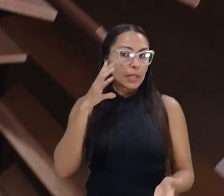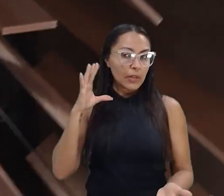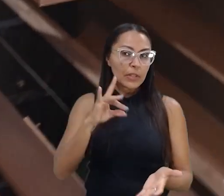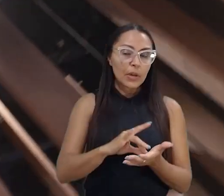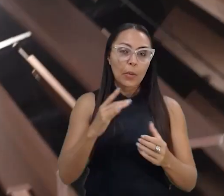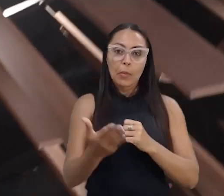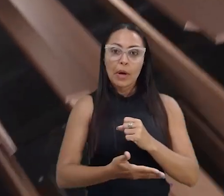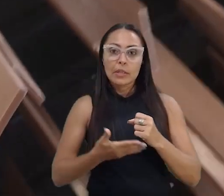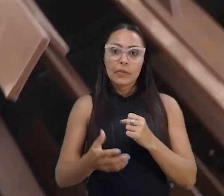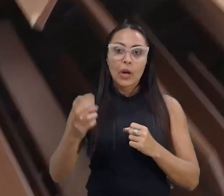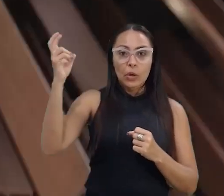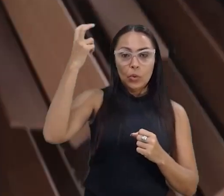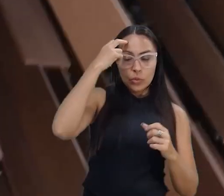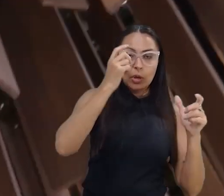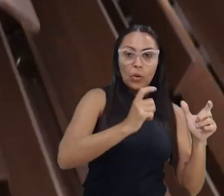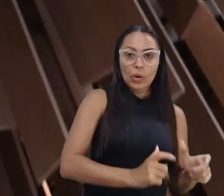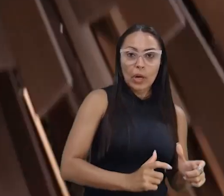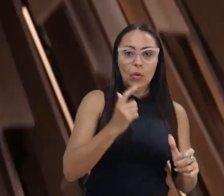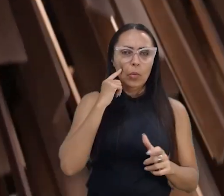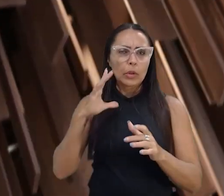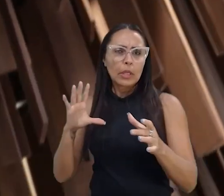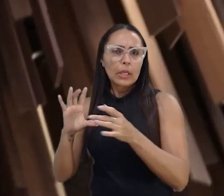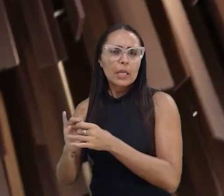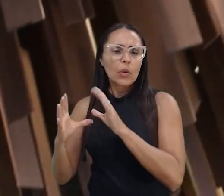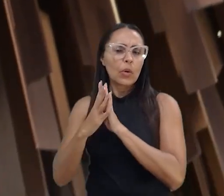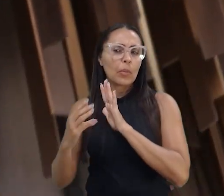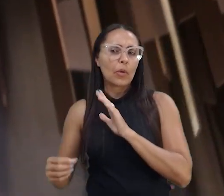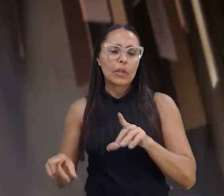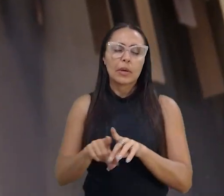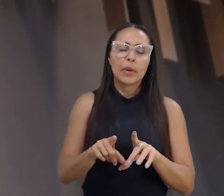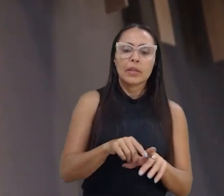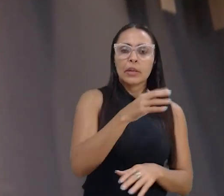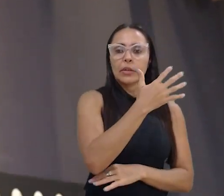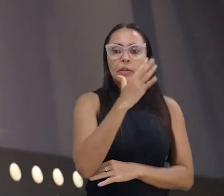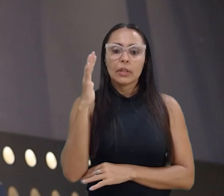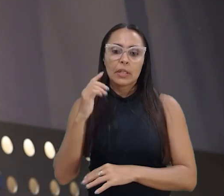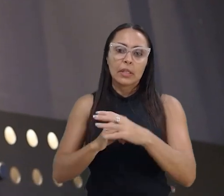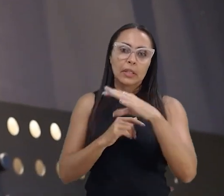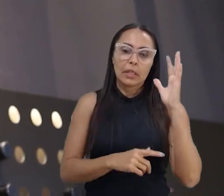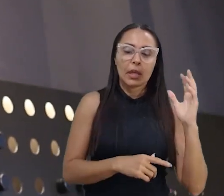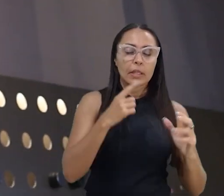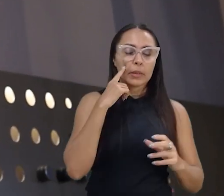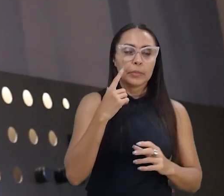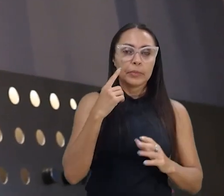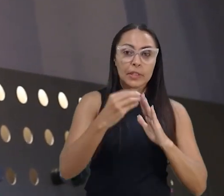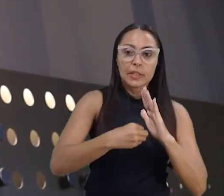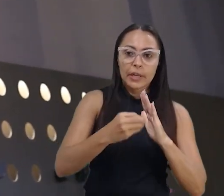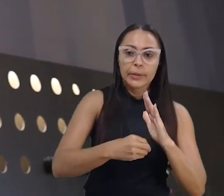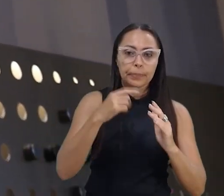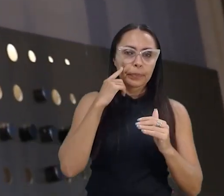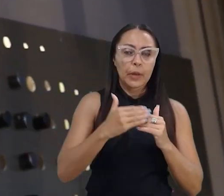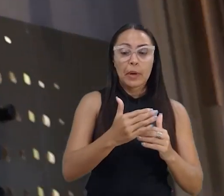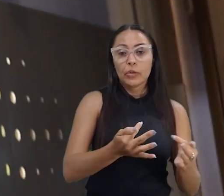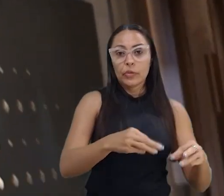tendência baseada tanto na cultura local como na ligação forte com a moda, refletindo na natureza passageira das preferências do design. A partir